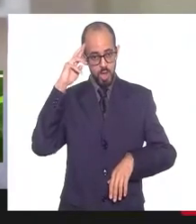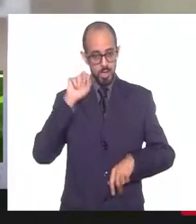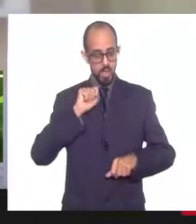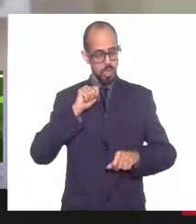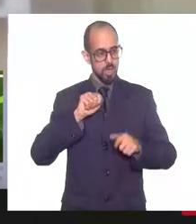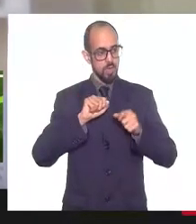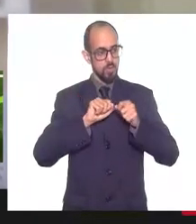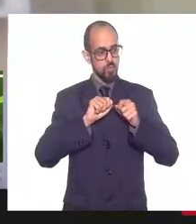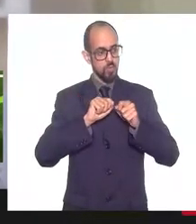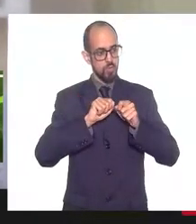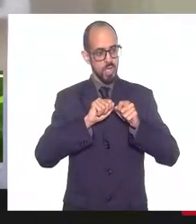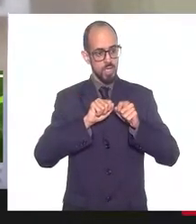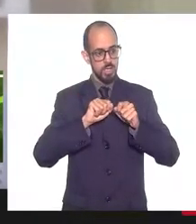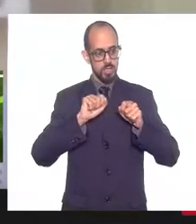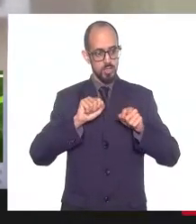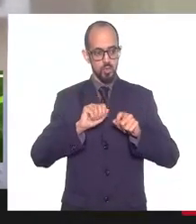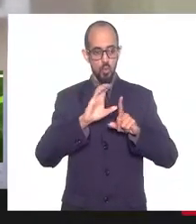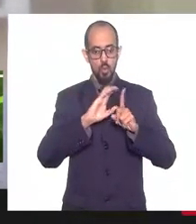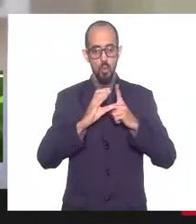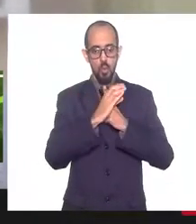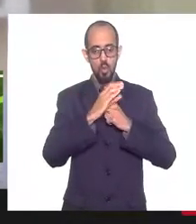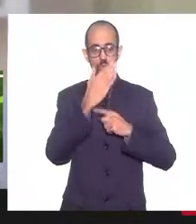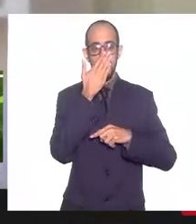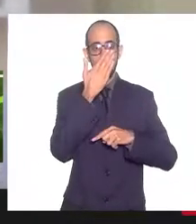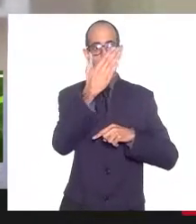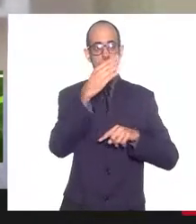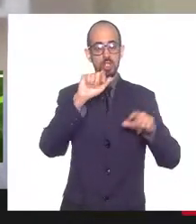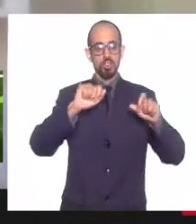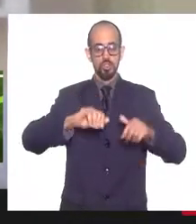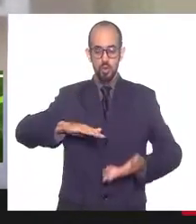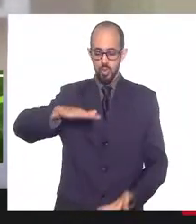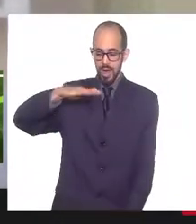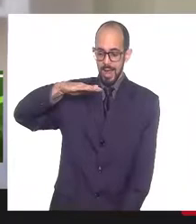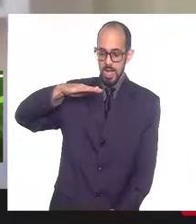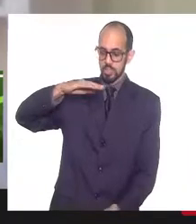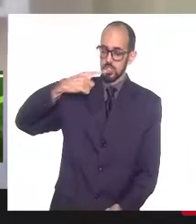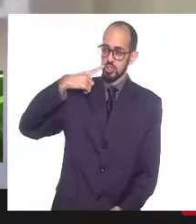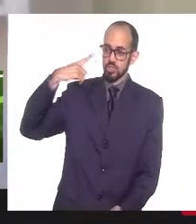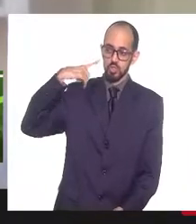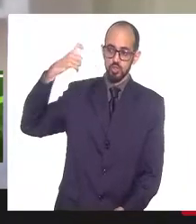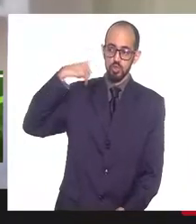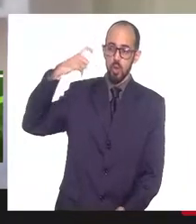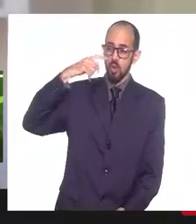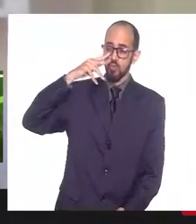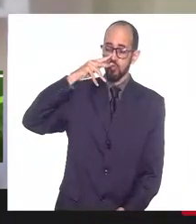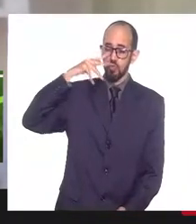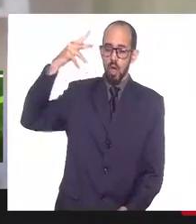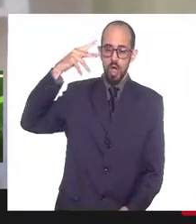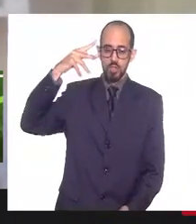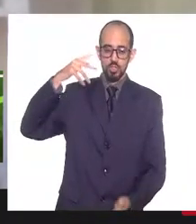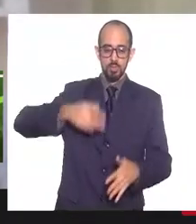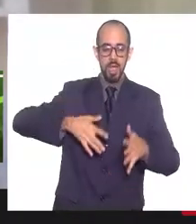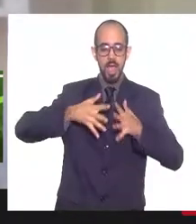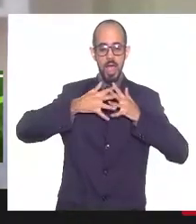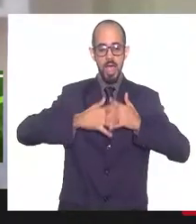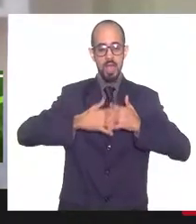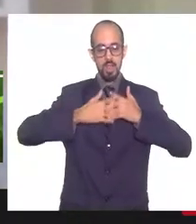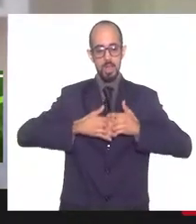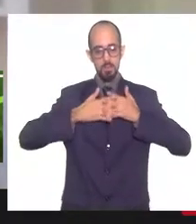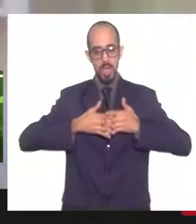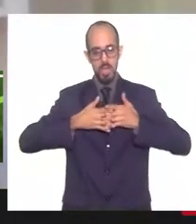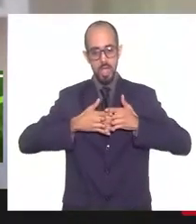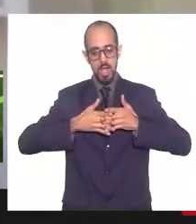promoveu um culto em frente à nossa casa com caixas de som de enorme potencial para